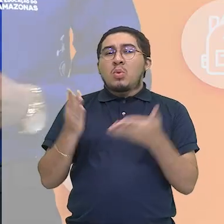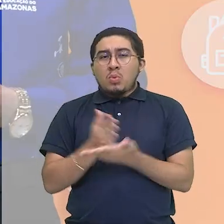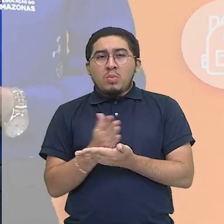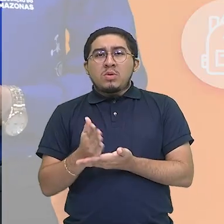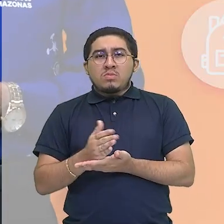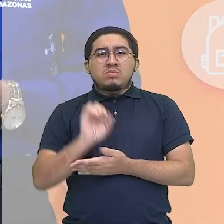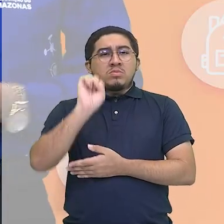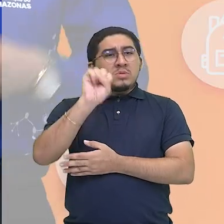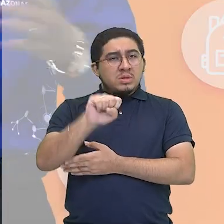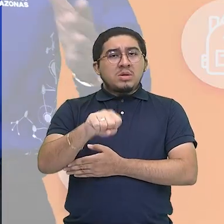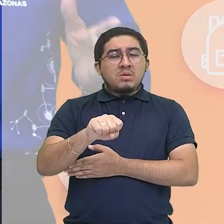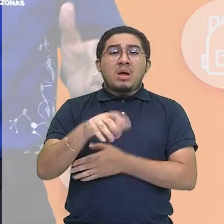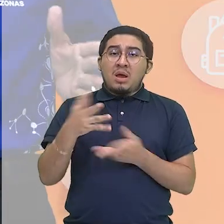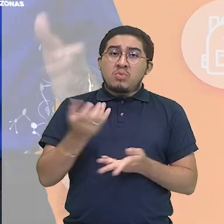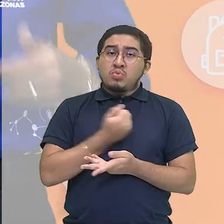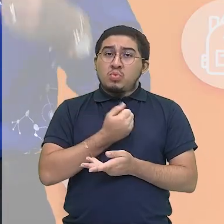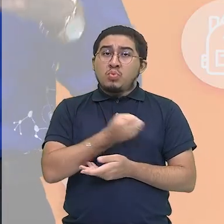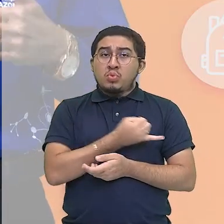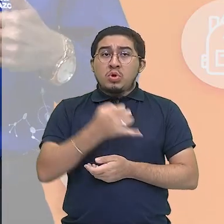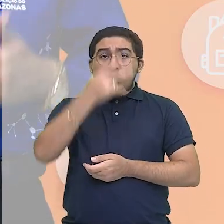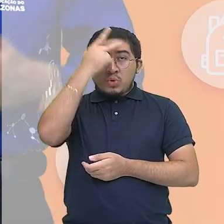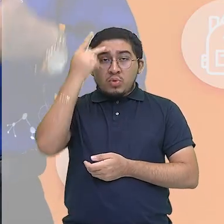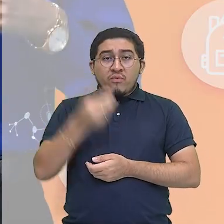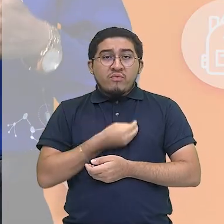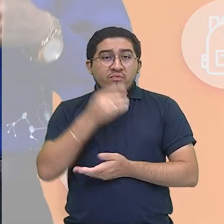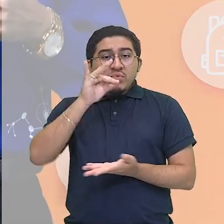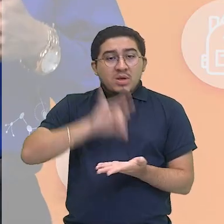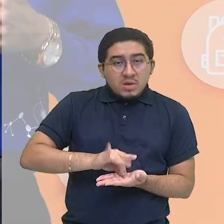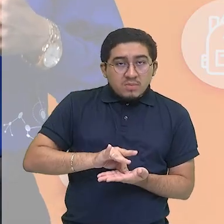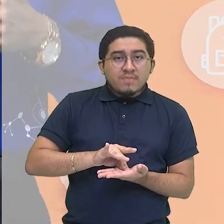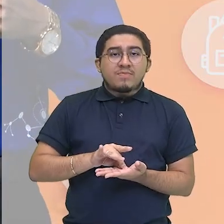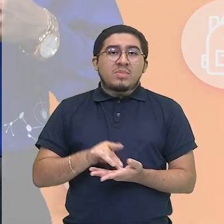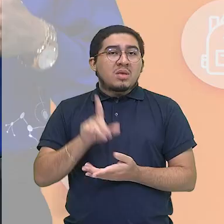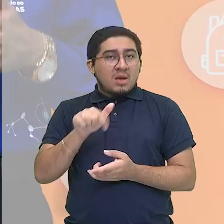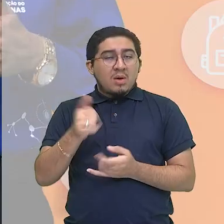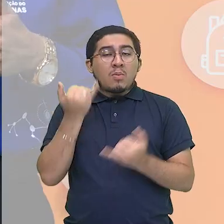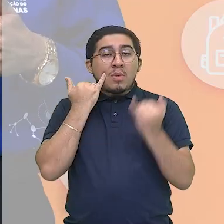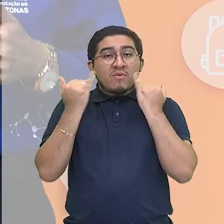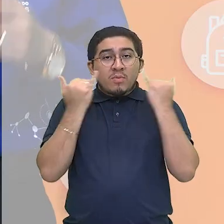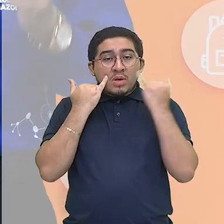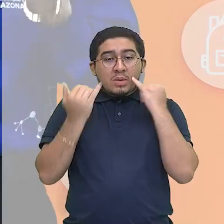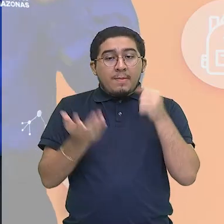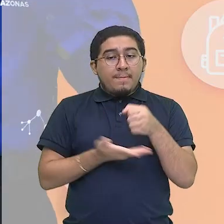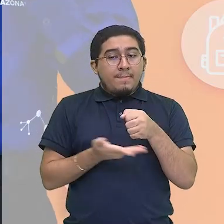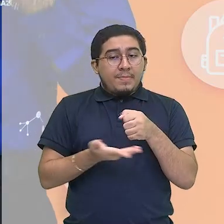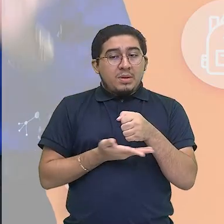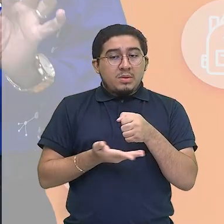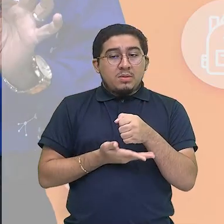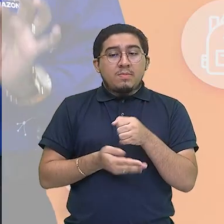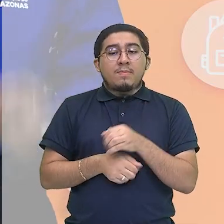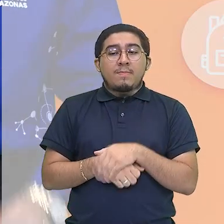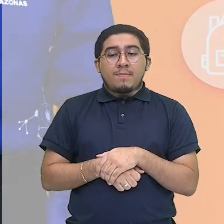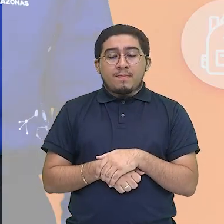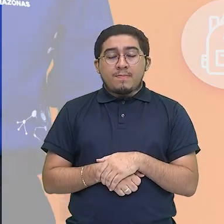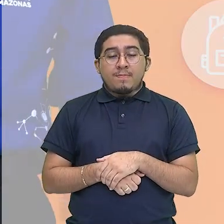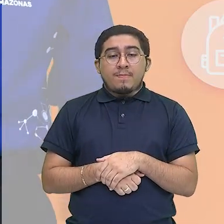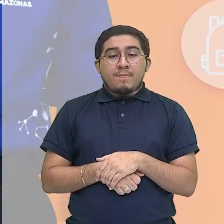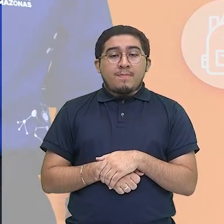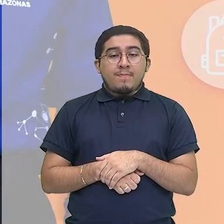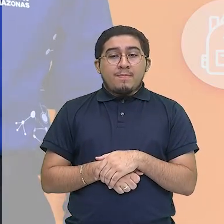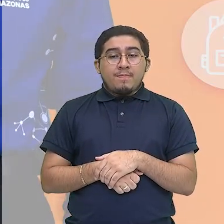Diz, professor. É o número de habitantes. Exato. É um dado bruto, é um dado factual.